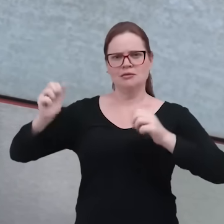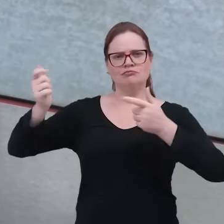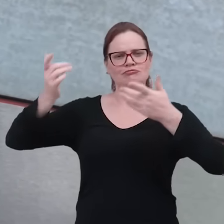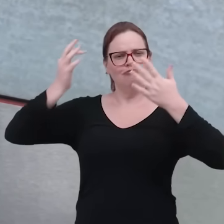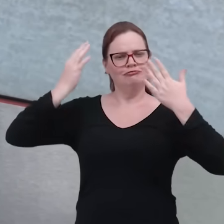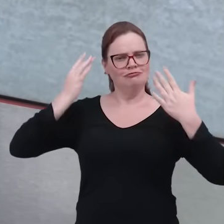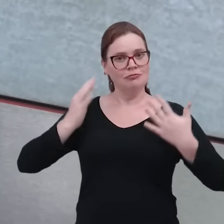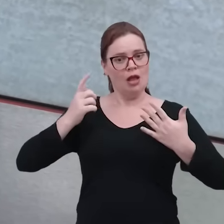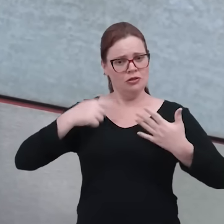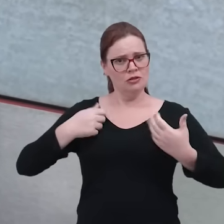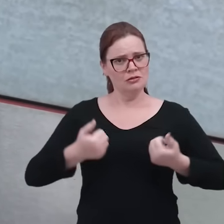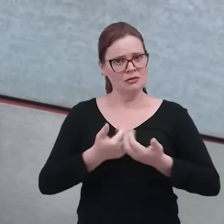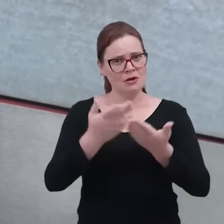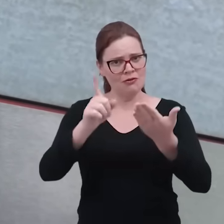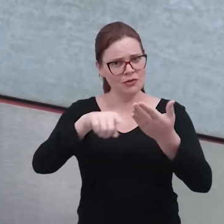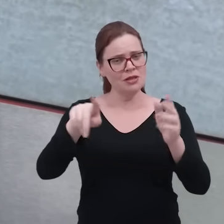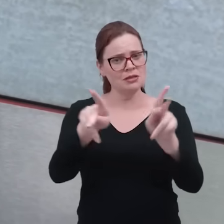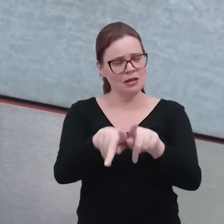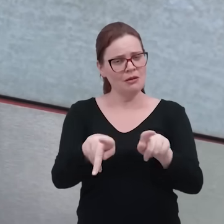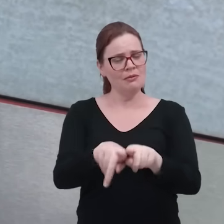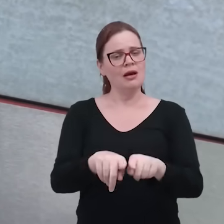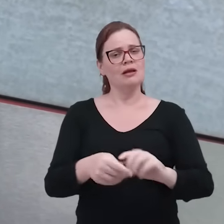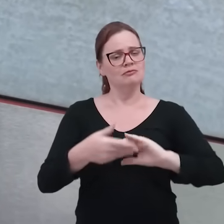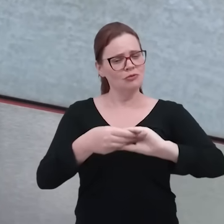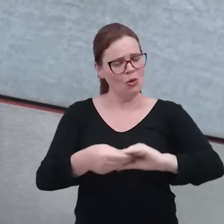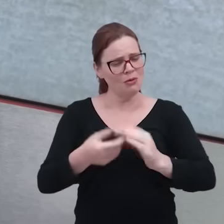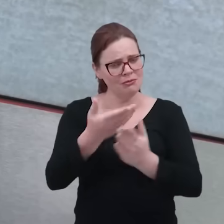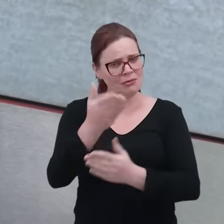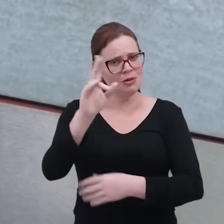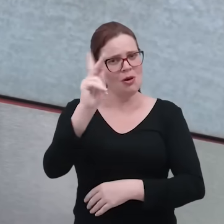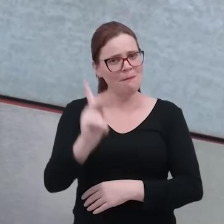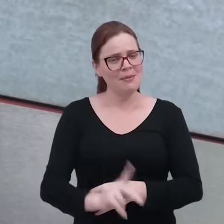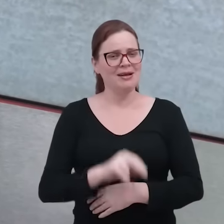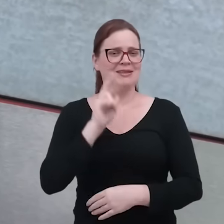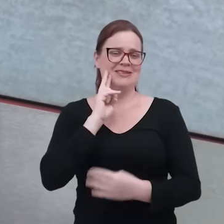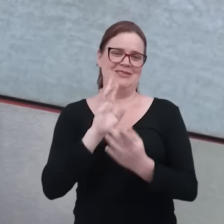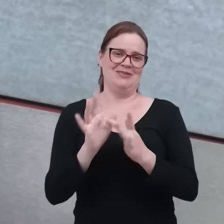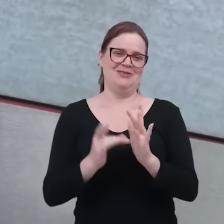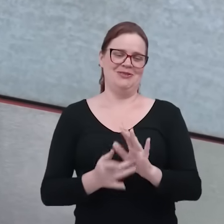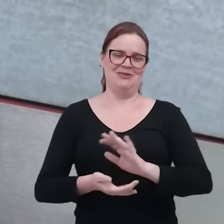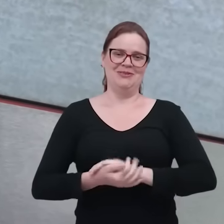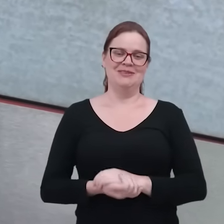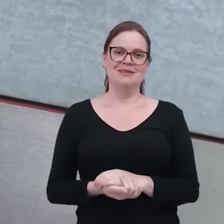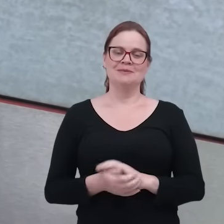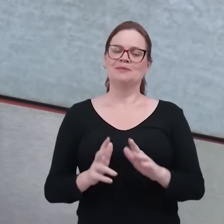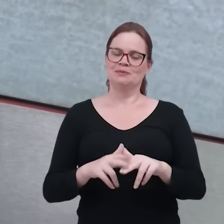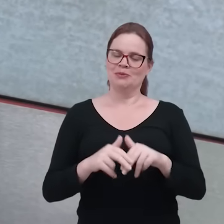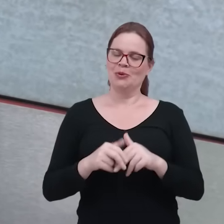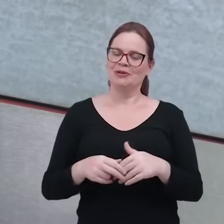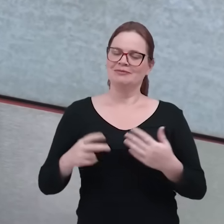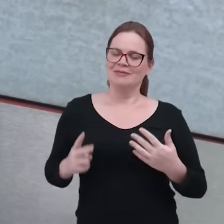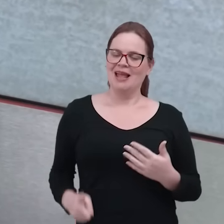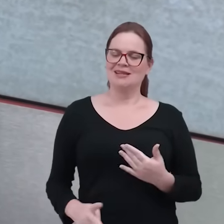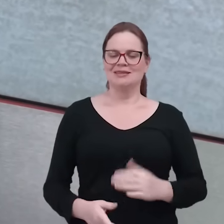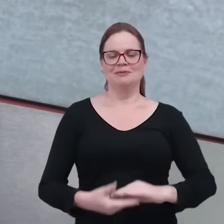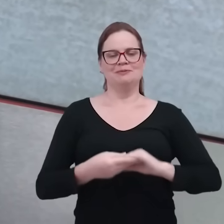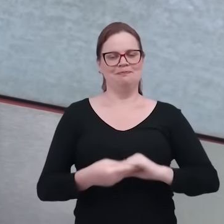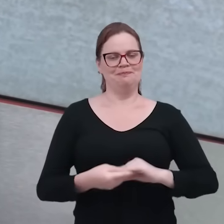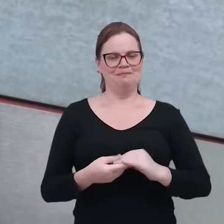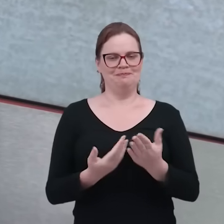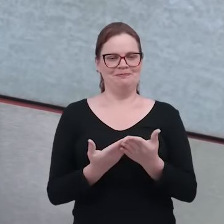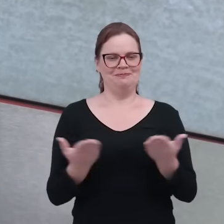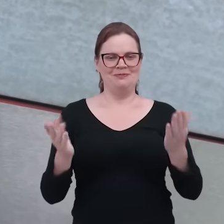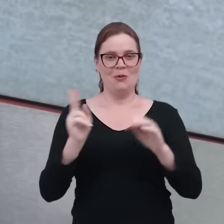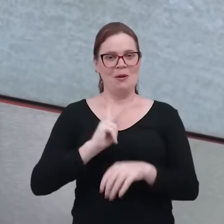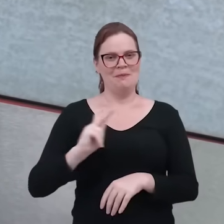essa saudação que é uma paz que sentimos com Deus e gostamos de compartilhar essa paz com as pessoas. Por isso, nós te